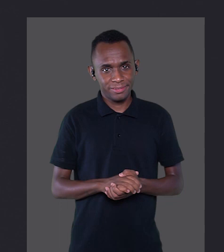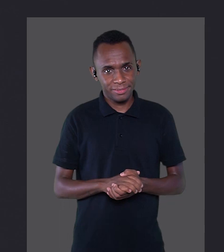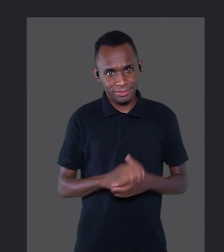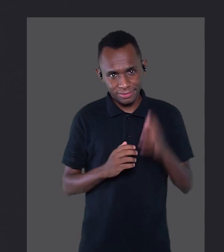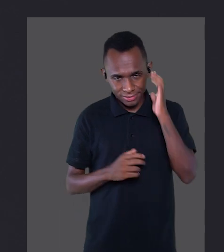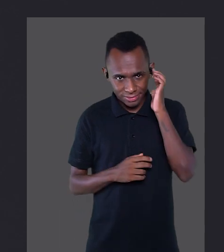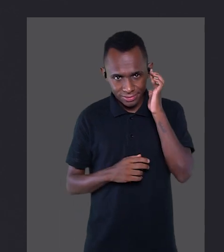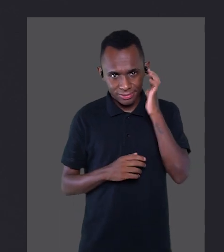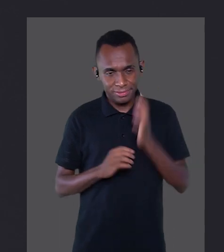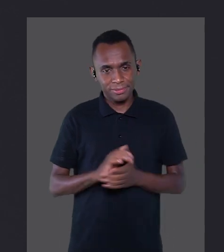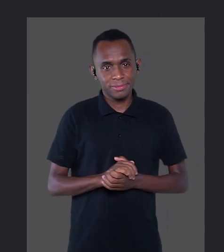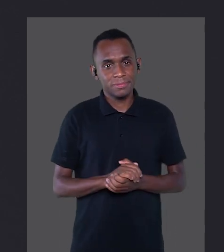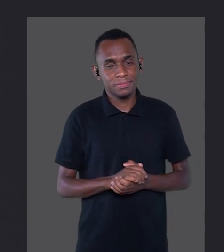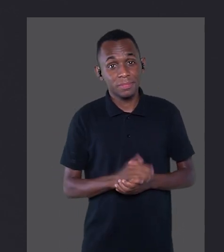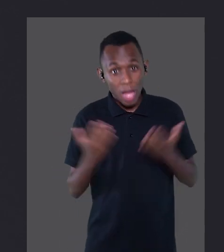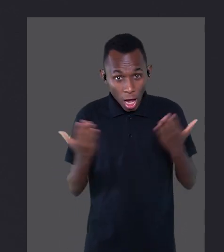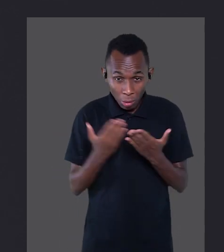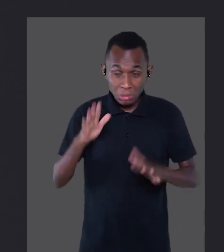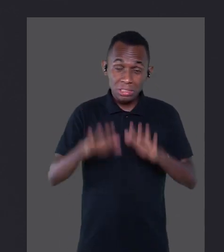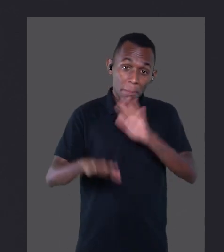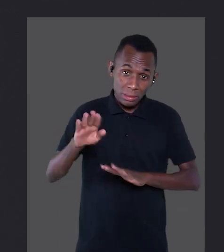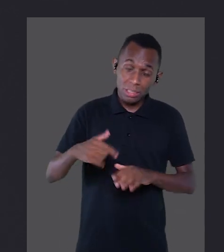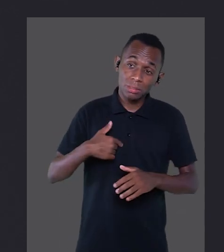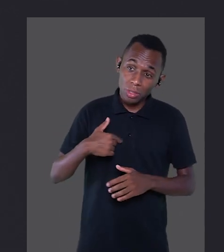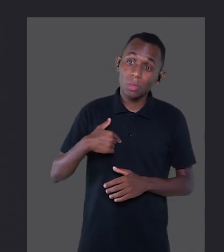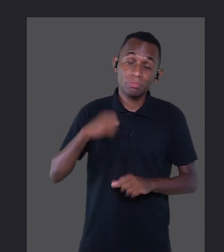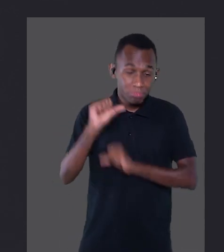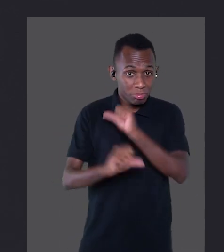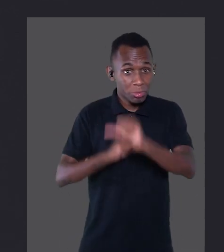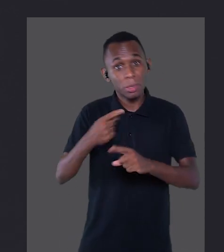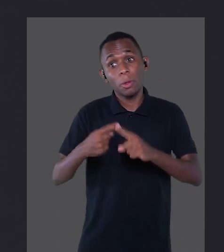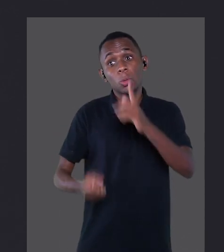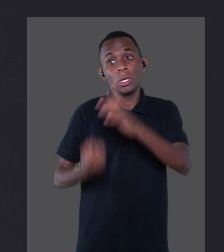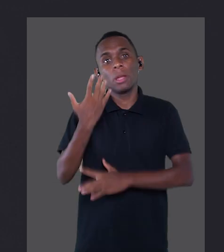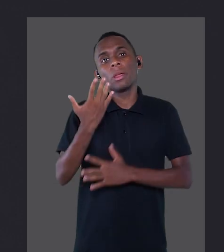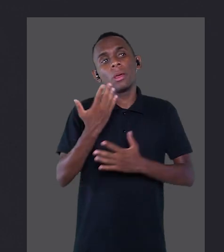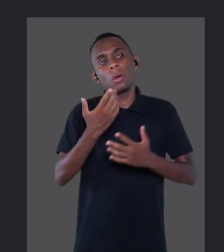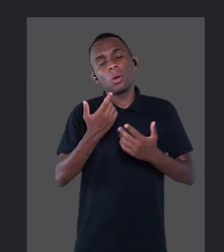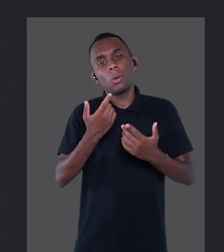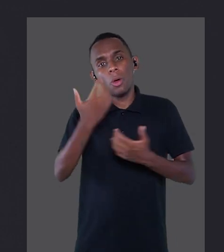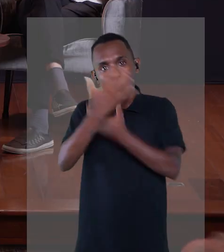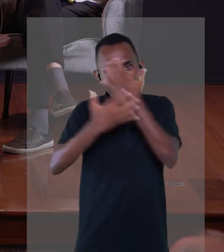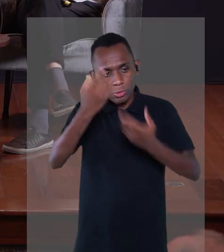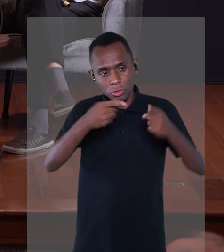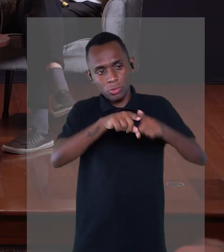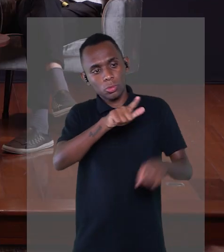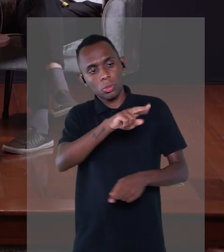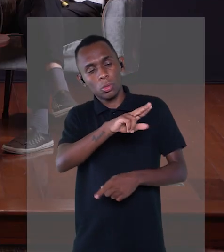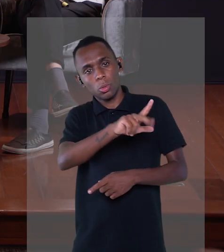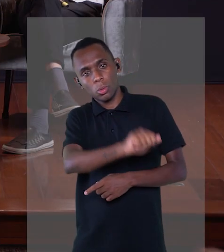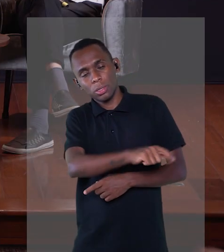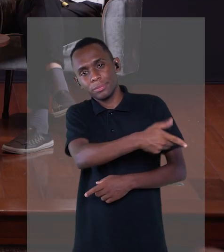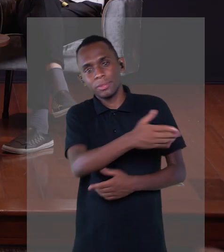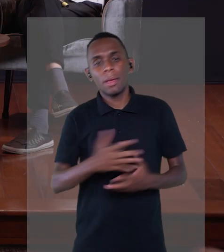Não, eu não. Agora talvez eu fique. Agora eu estou fazendo umas músicas aí com o Lula Ribeiro. Não,